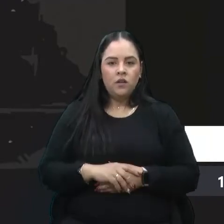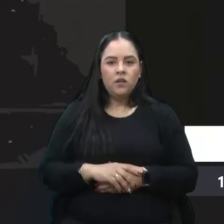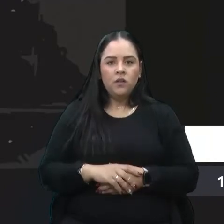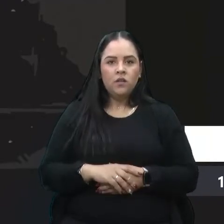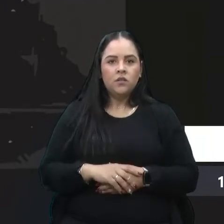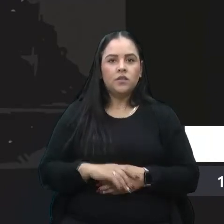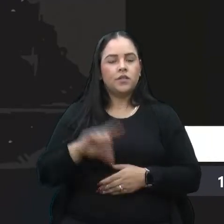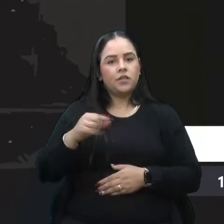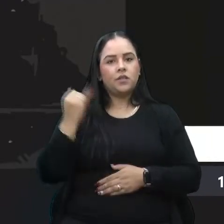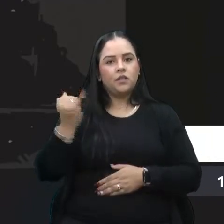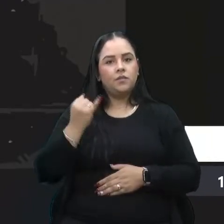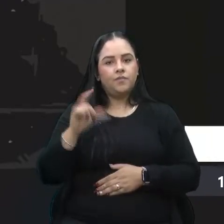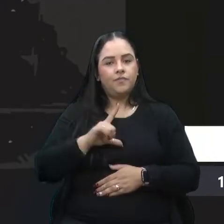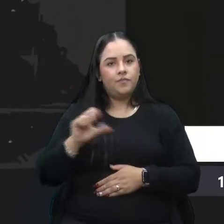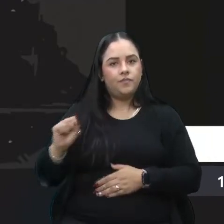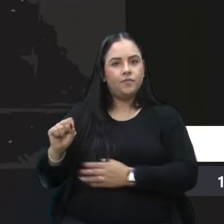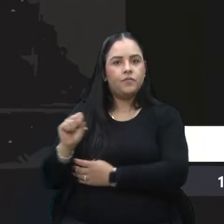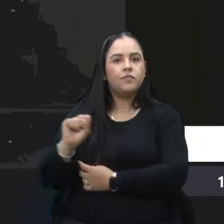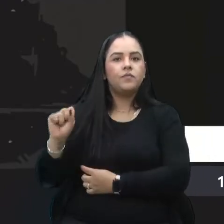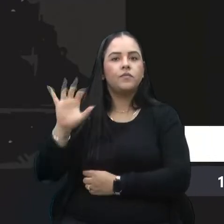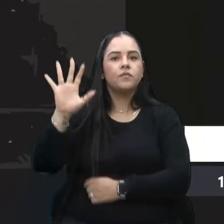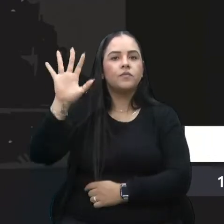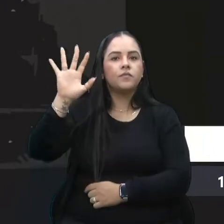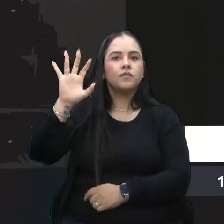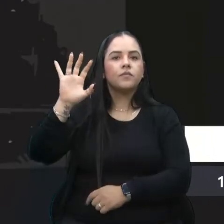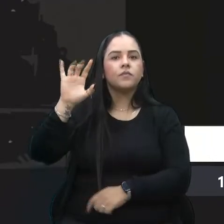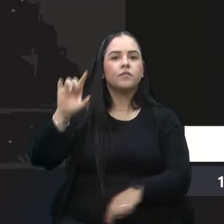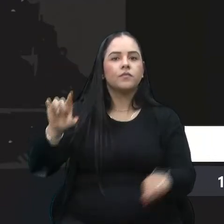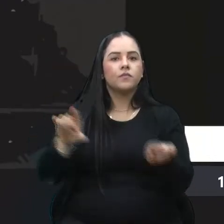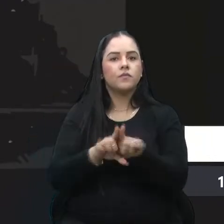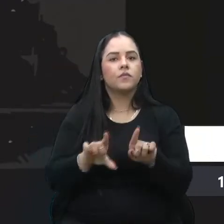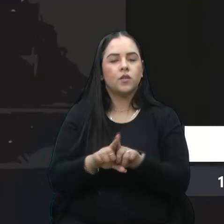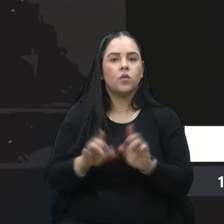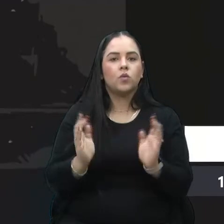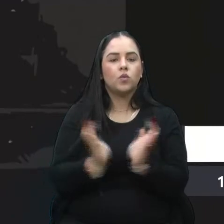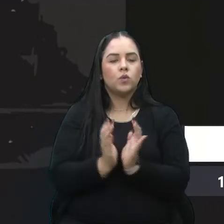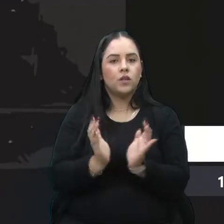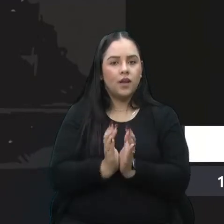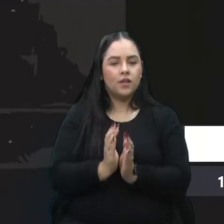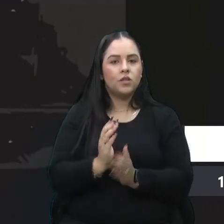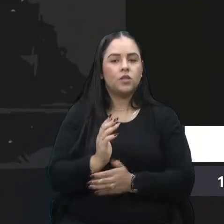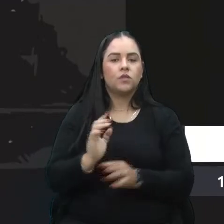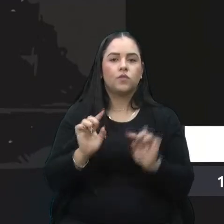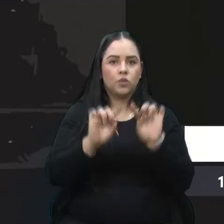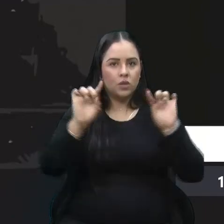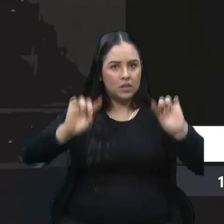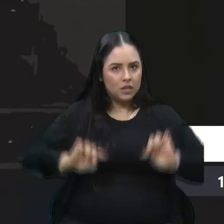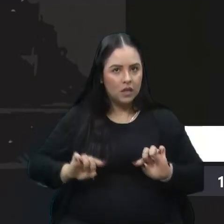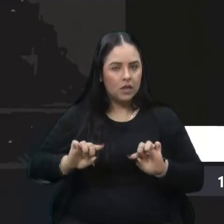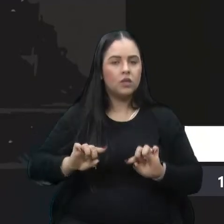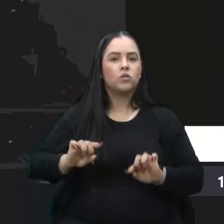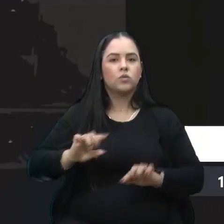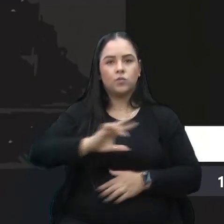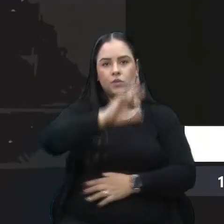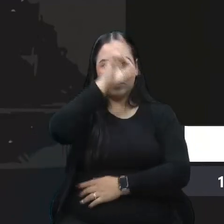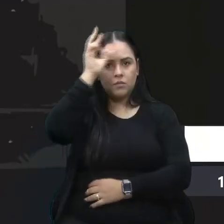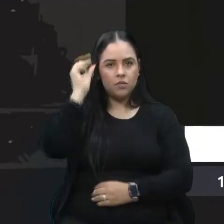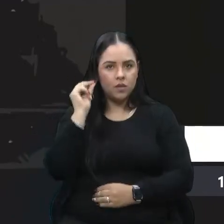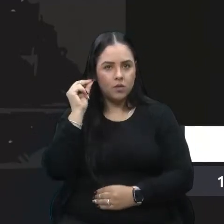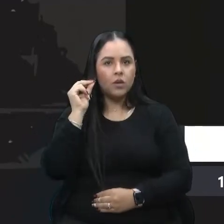a importância da valorização do serviço público, dos colegas servidores que precisam ter seus